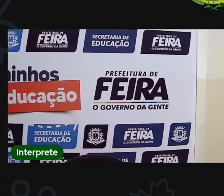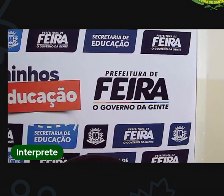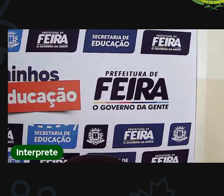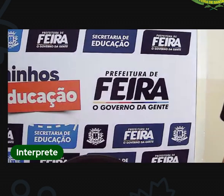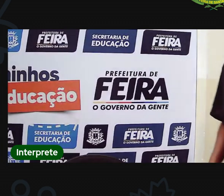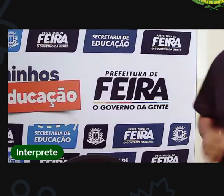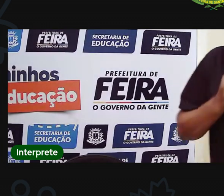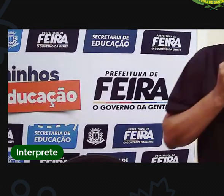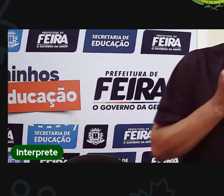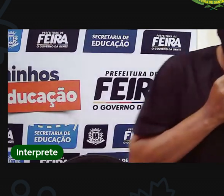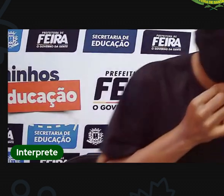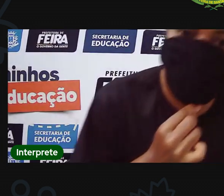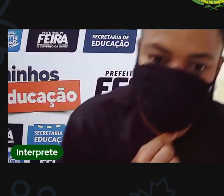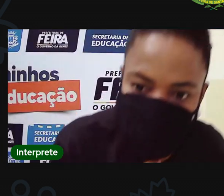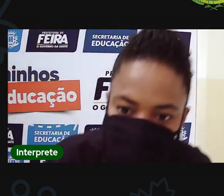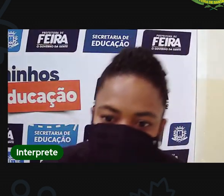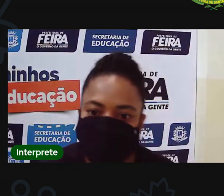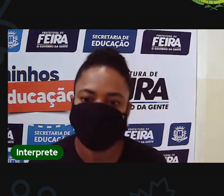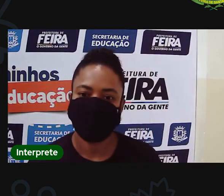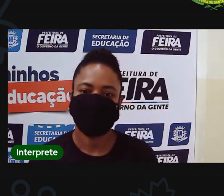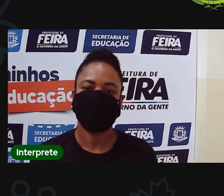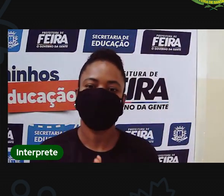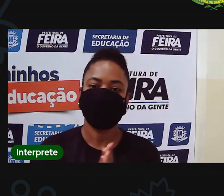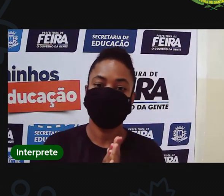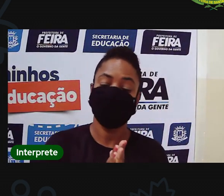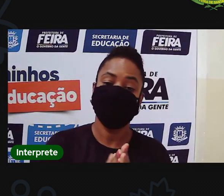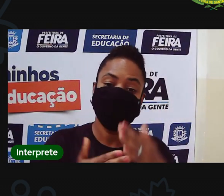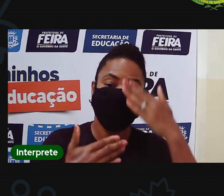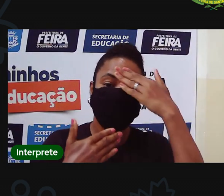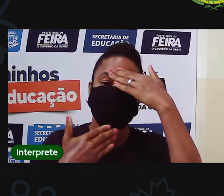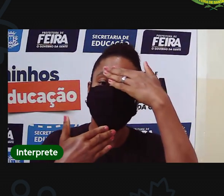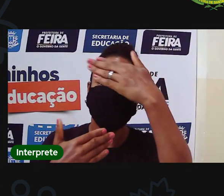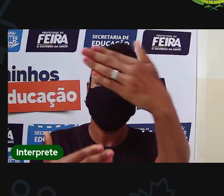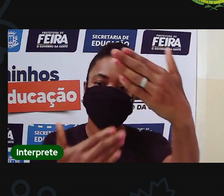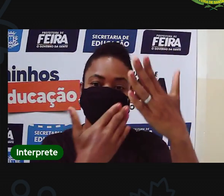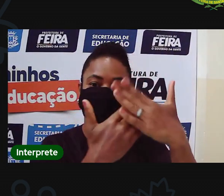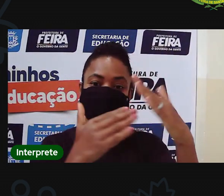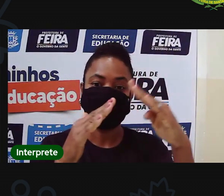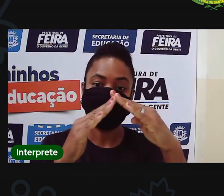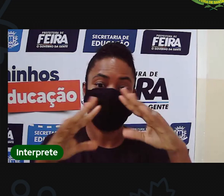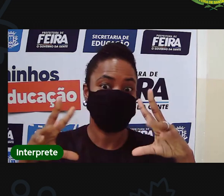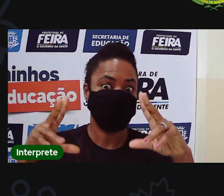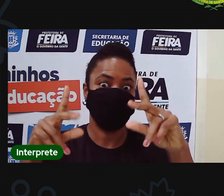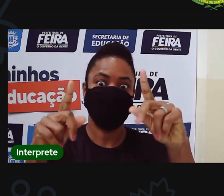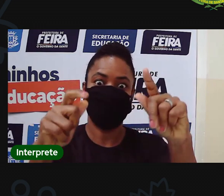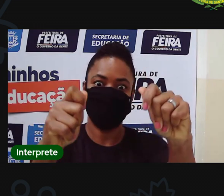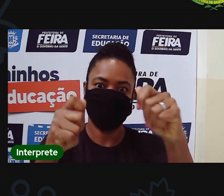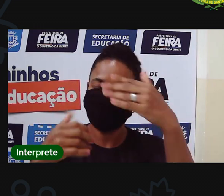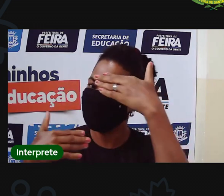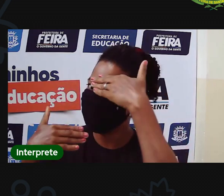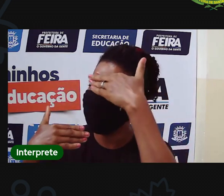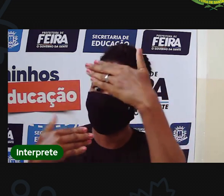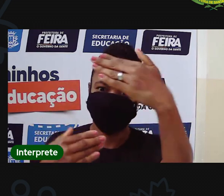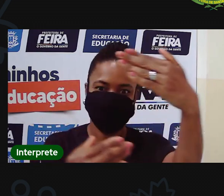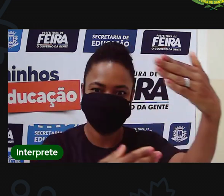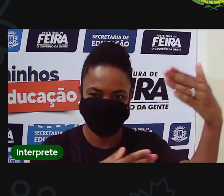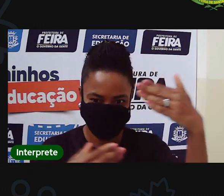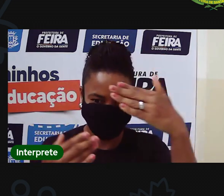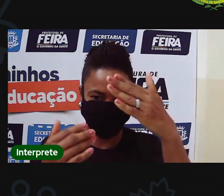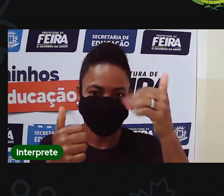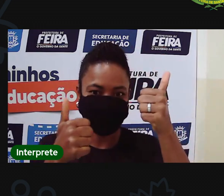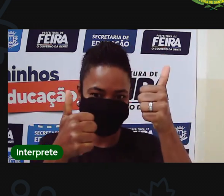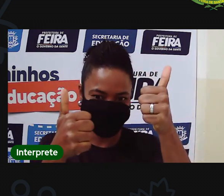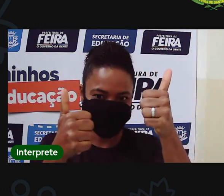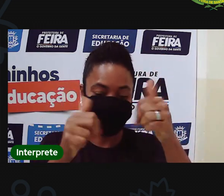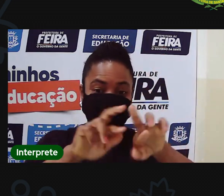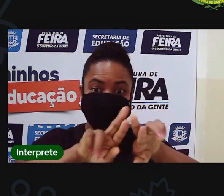Dias Lima, a Escola Municipal Geraldo Dias de Souza, a Escola Municipal João Marinho Falcão, que foi a